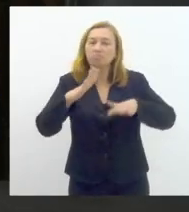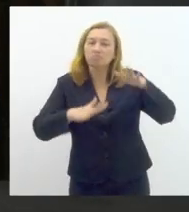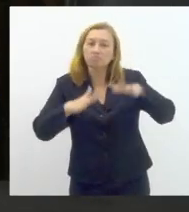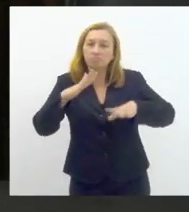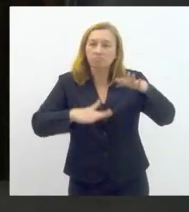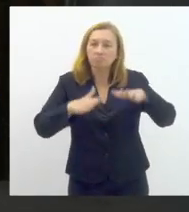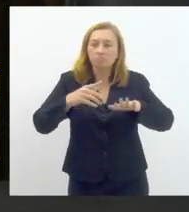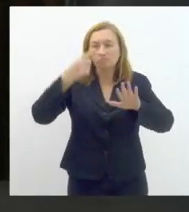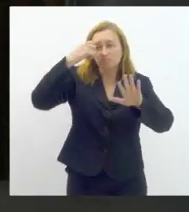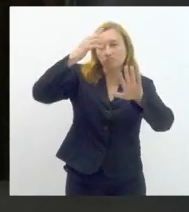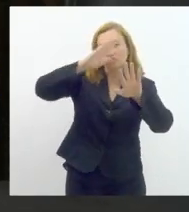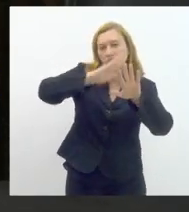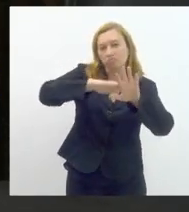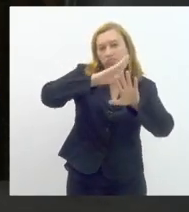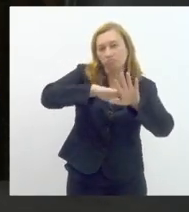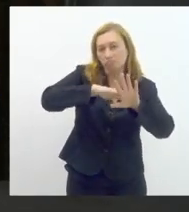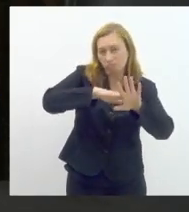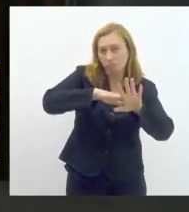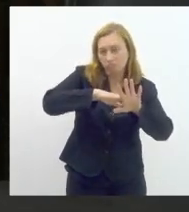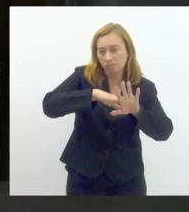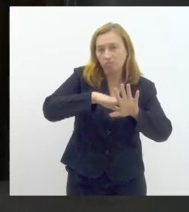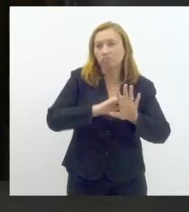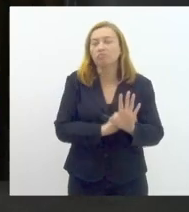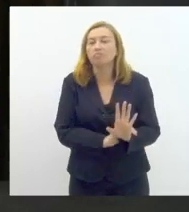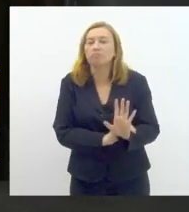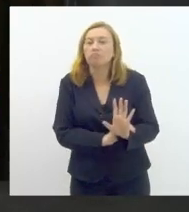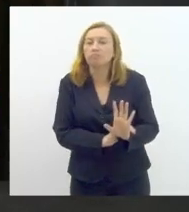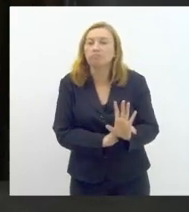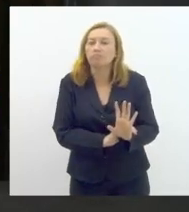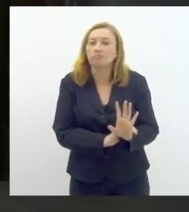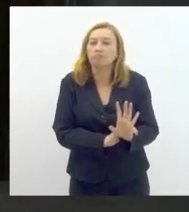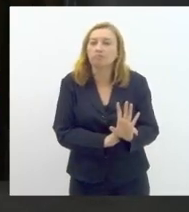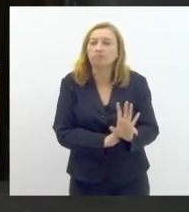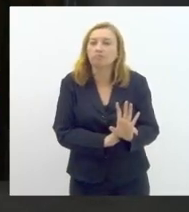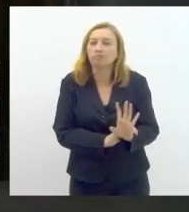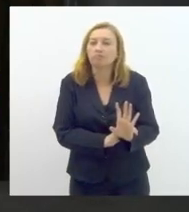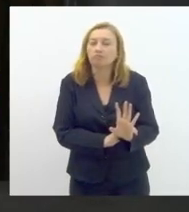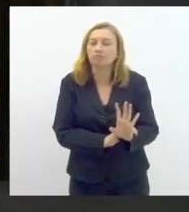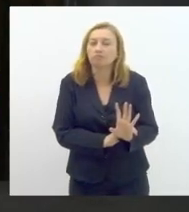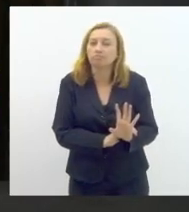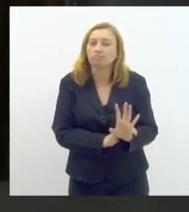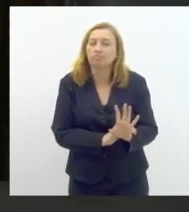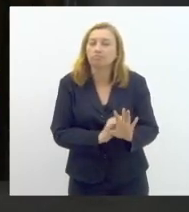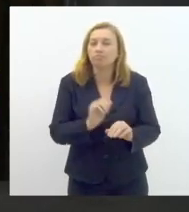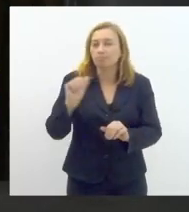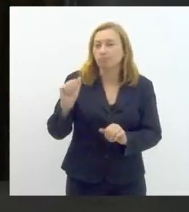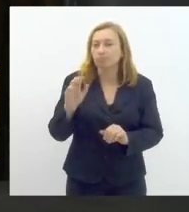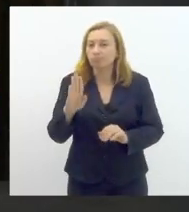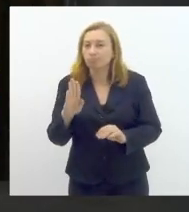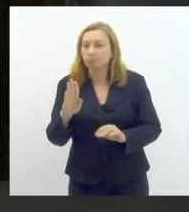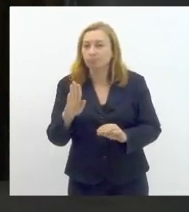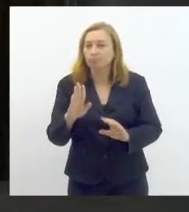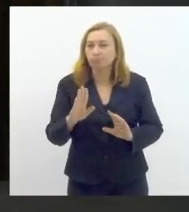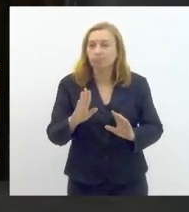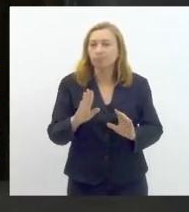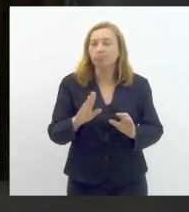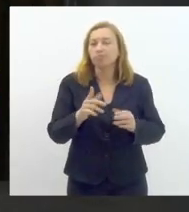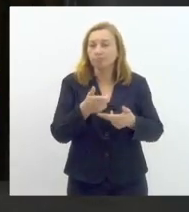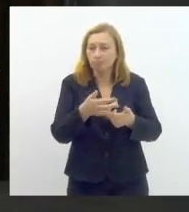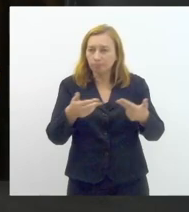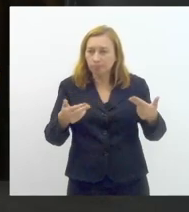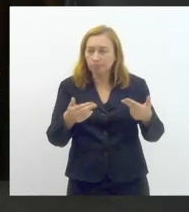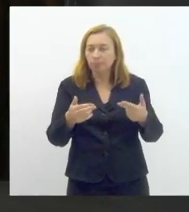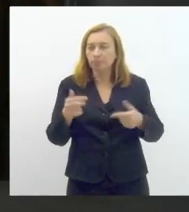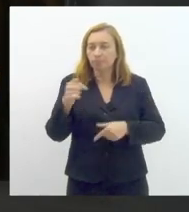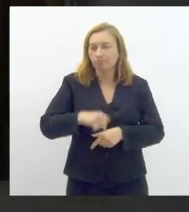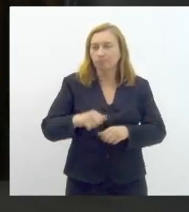das questões ideológicas, independente das questões de posicionamento de A ou B, mas a gente procura ser plural aqui no